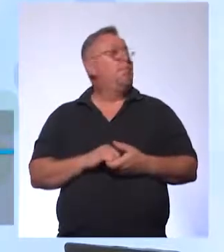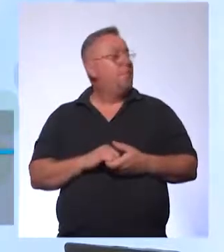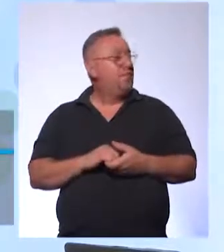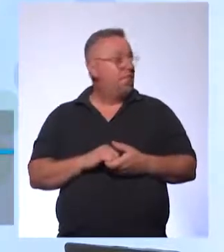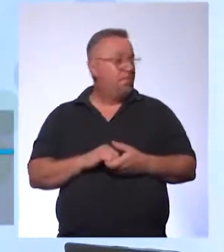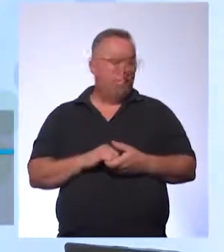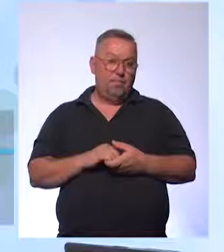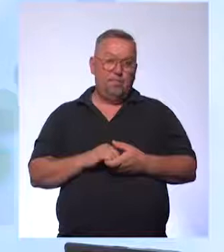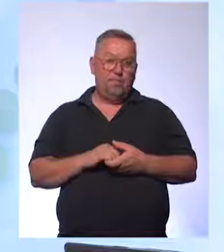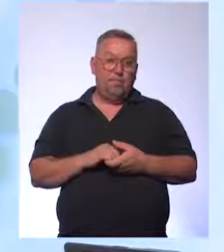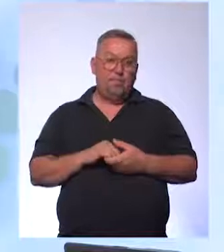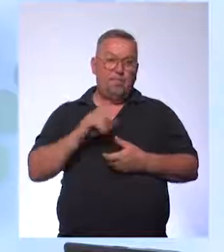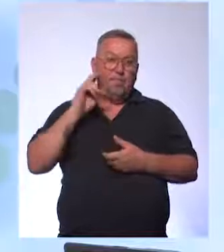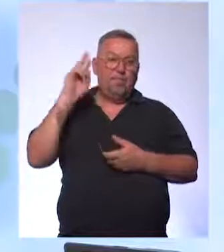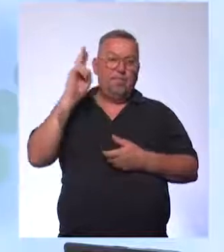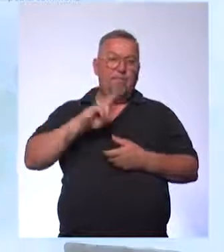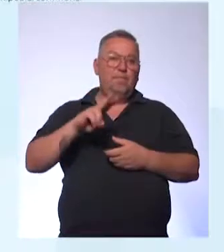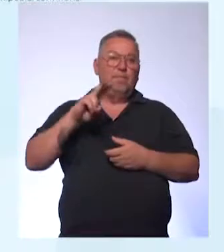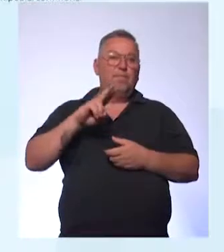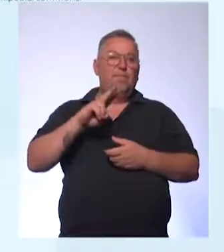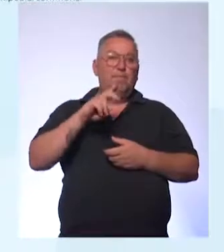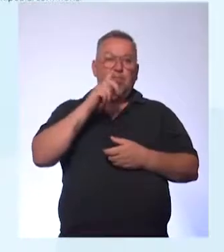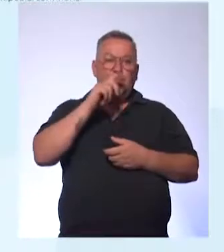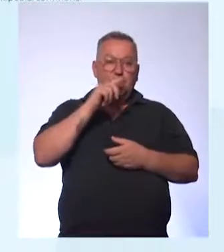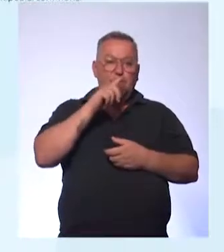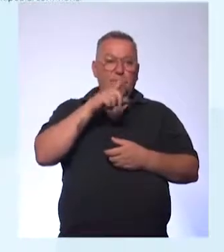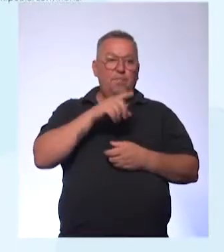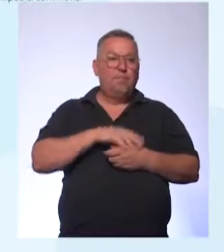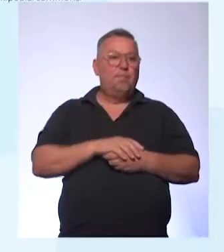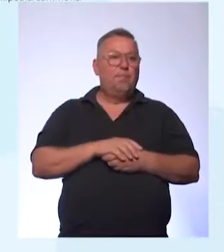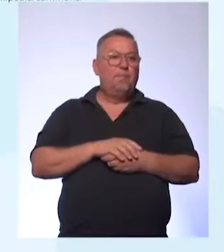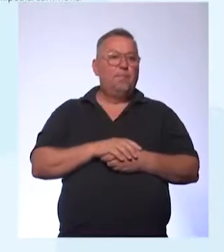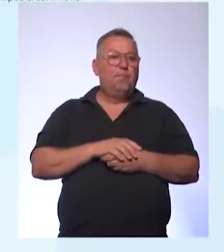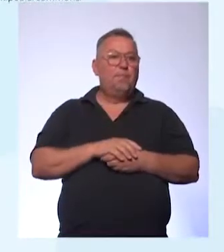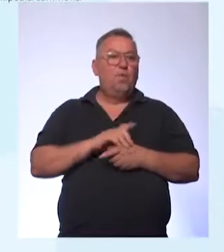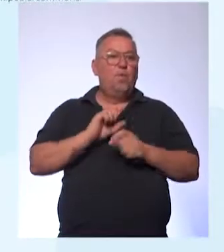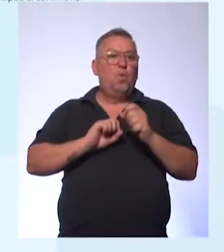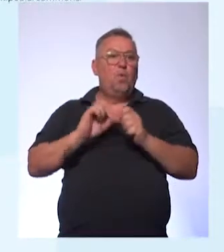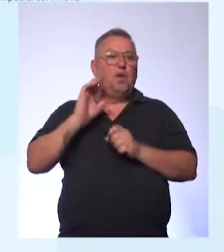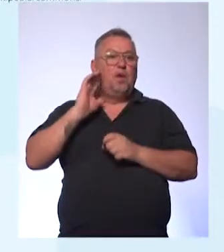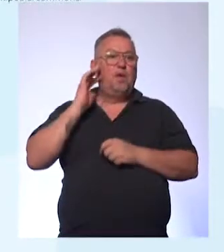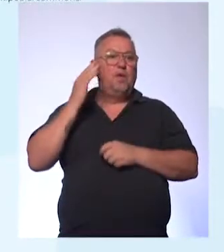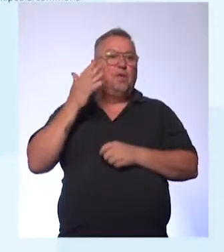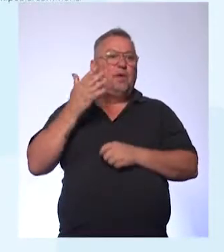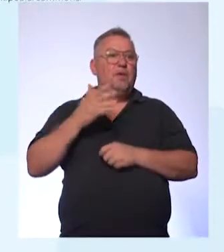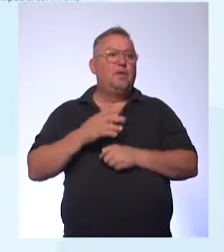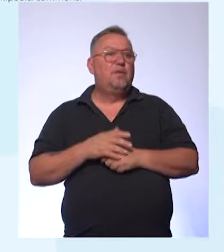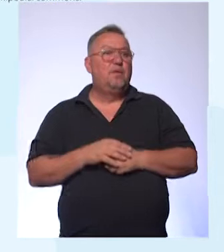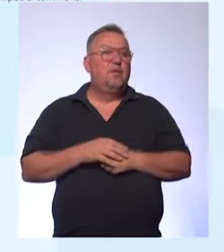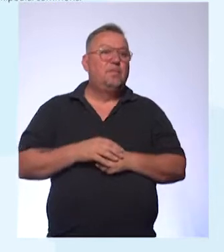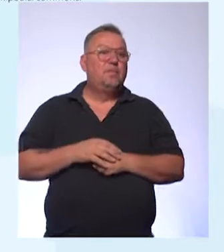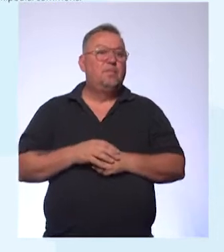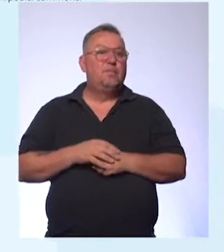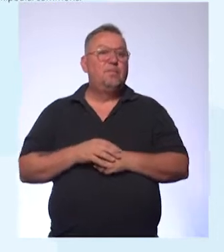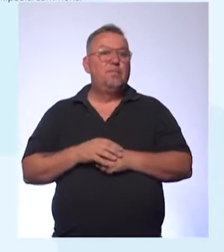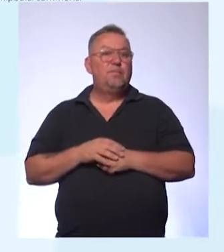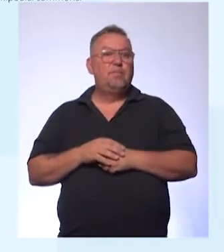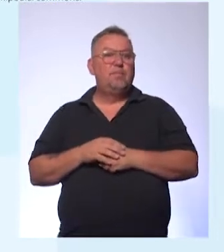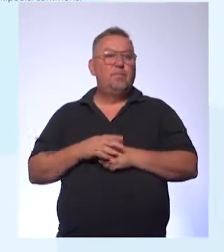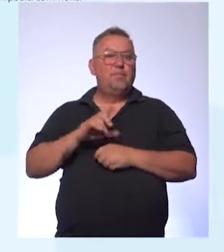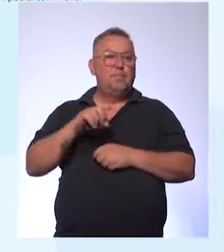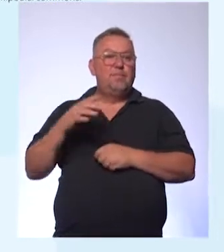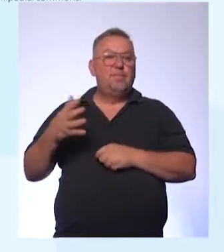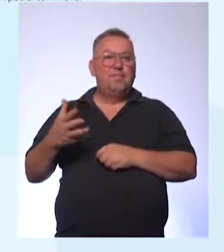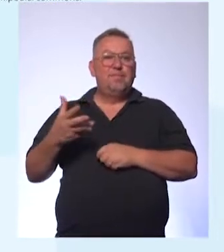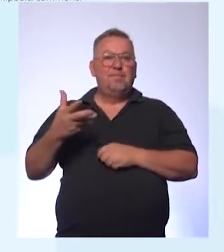aí, ó, só para você ver, a hidrelétrica, a gente tem uma imagenzinha, olha o impacto que isso causa no ambiente, né? É